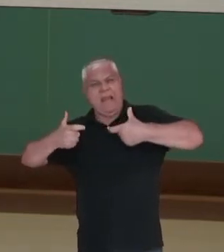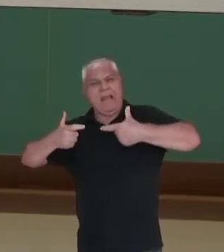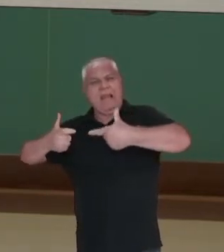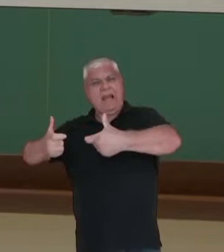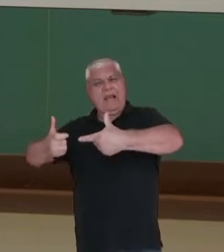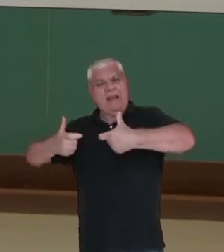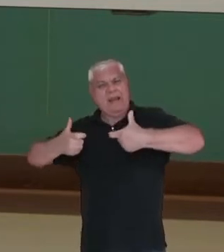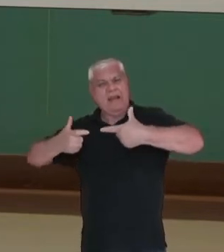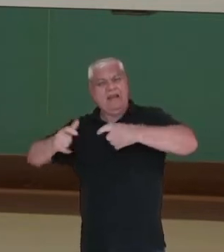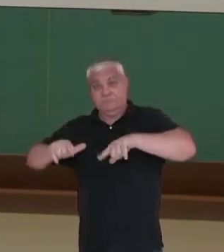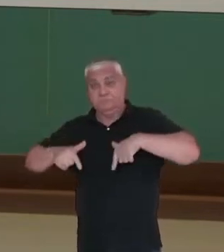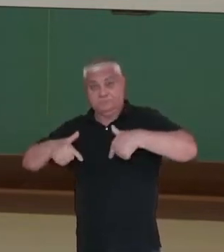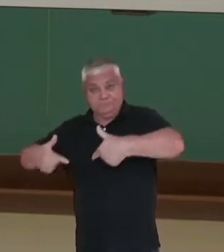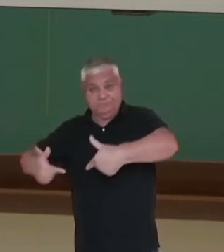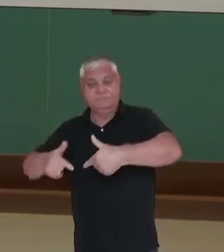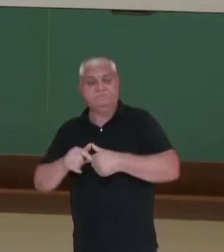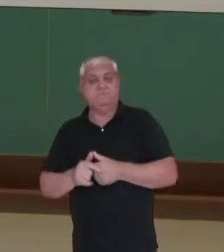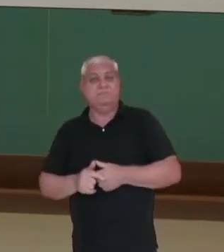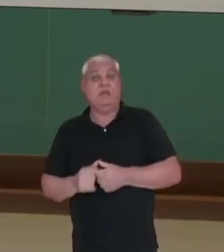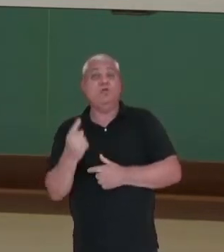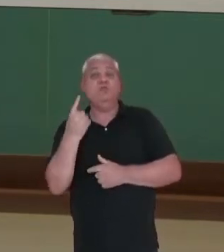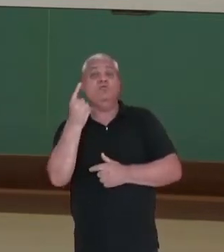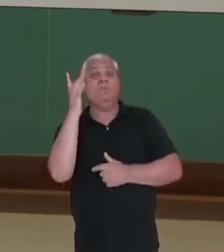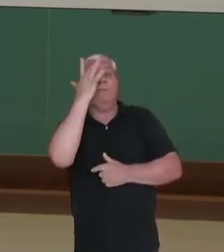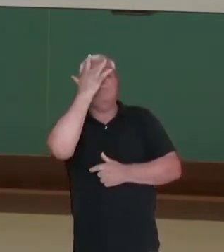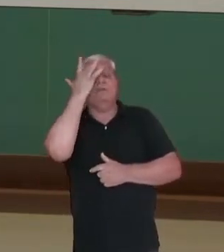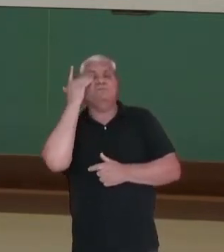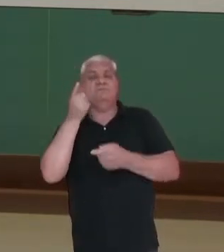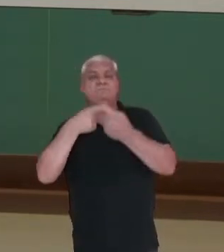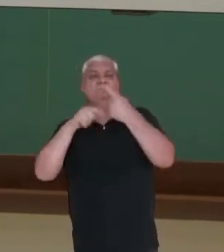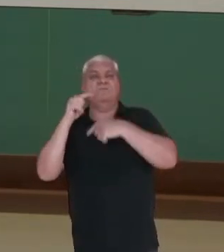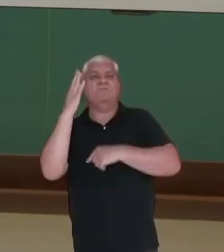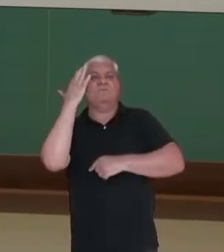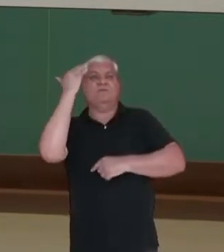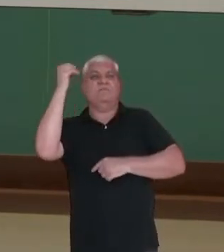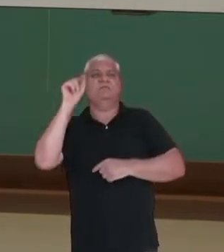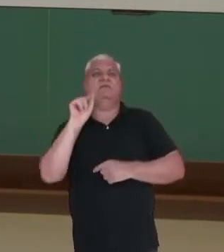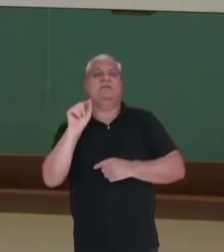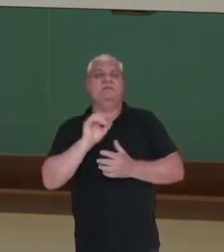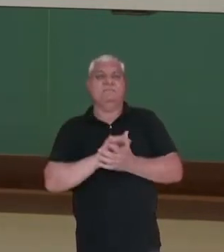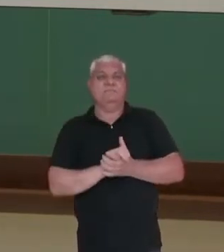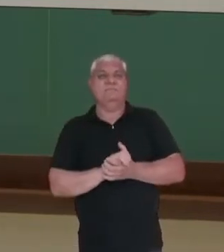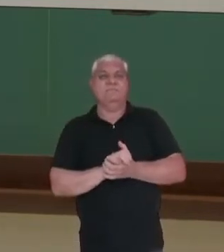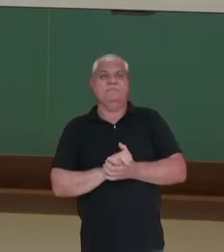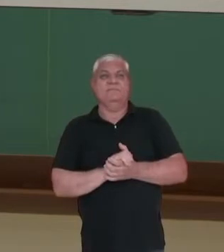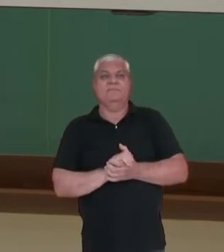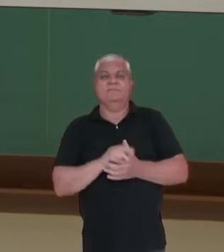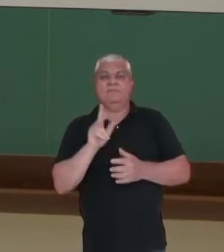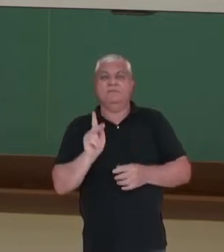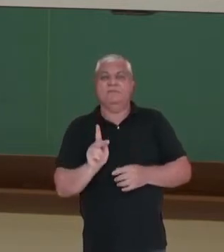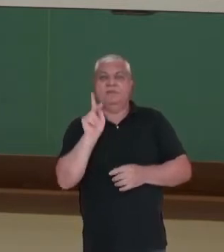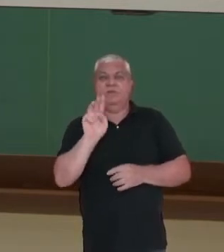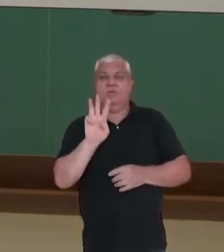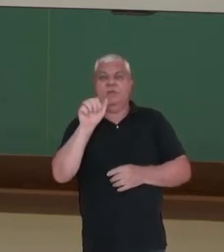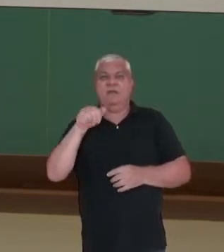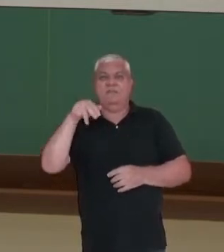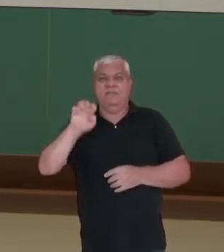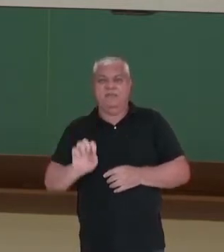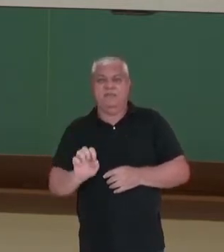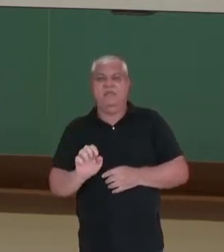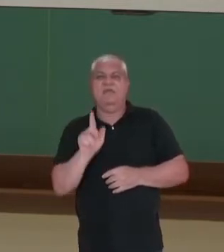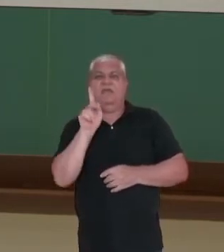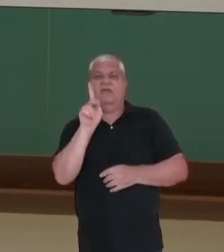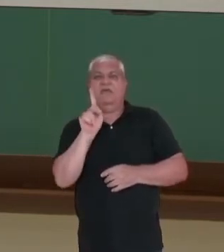dos colonizadores, uma delas se destacou aqui. Nós vamos falar que o nome dele aqui, então Kwame